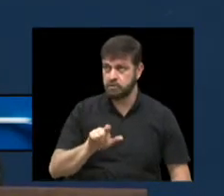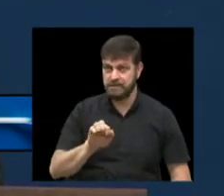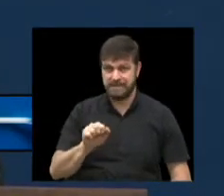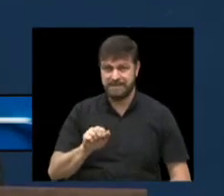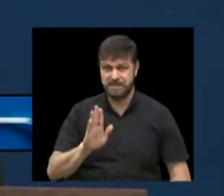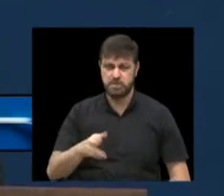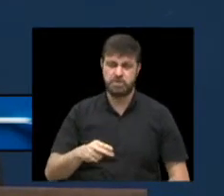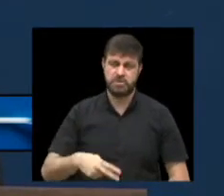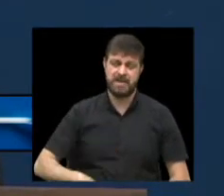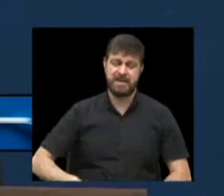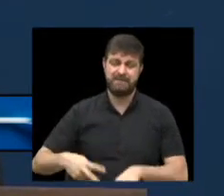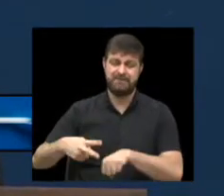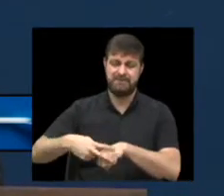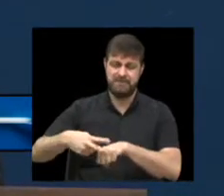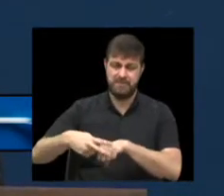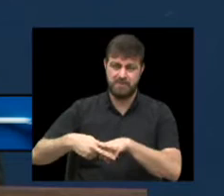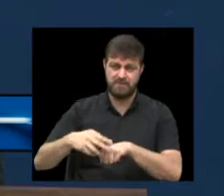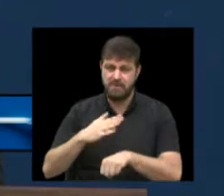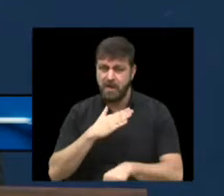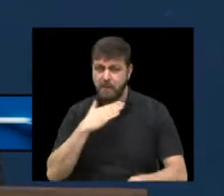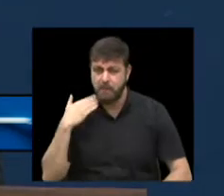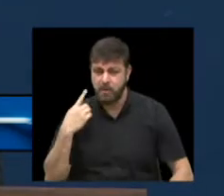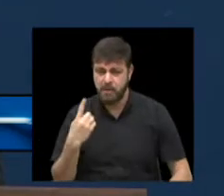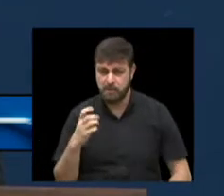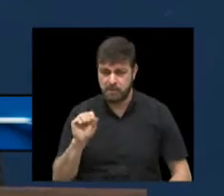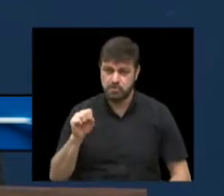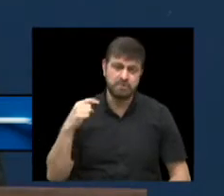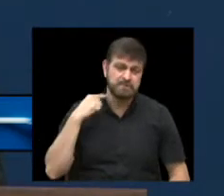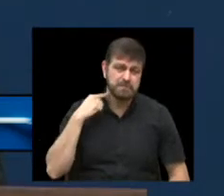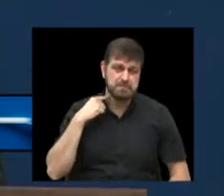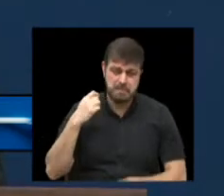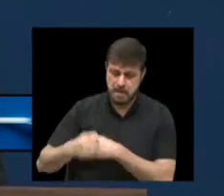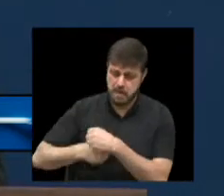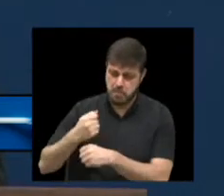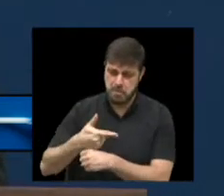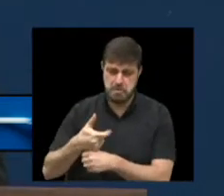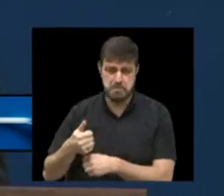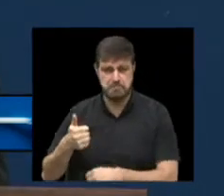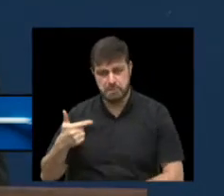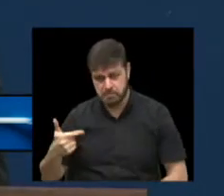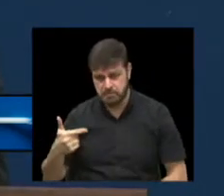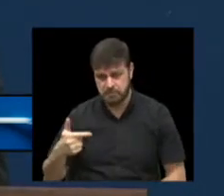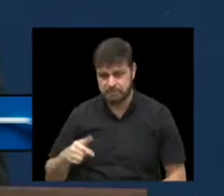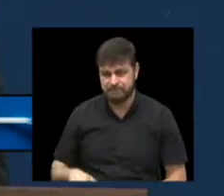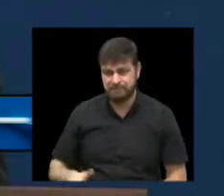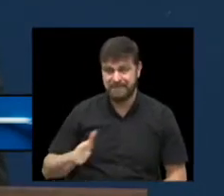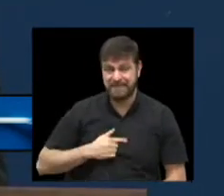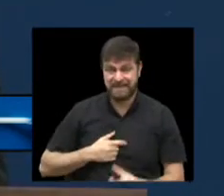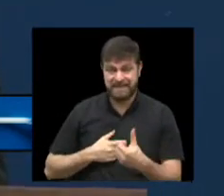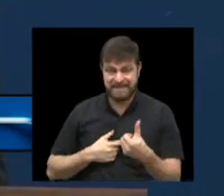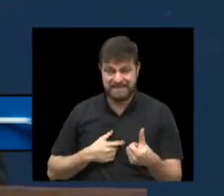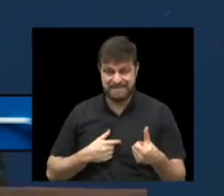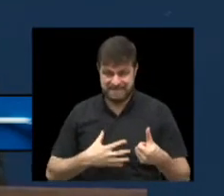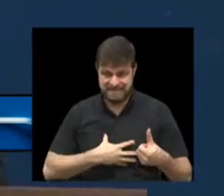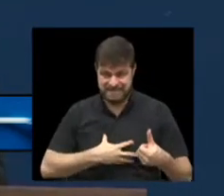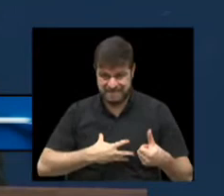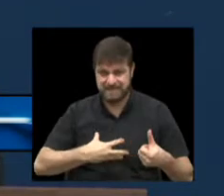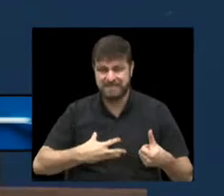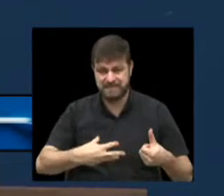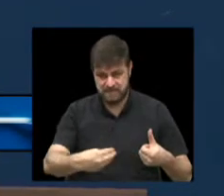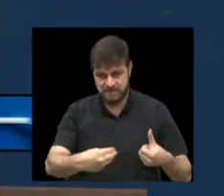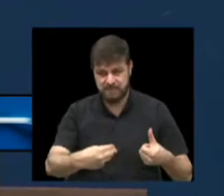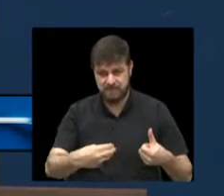veio a falecer em 18 de maio de 2012. Com sua perda, ficaram os 6 filhos e suas